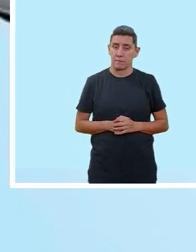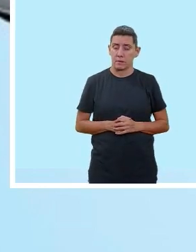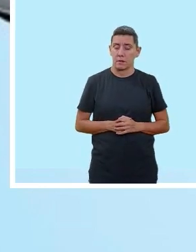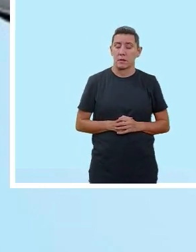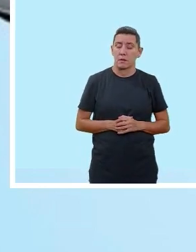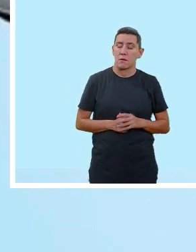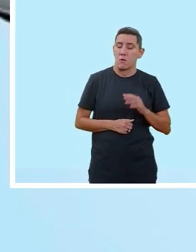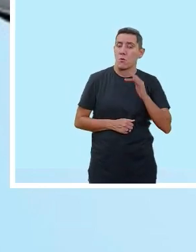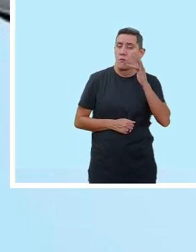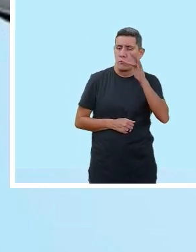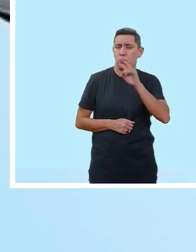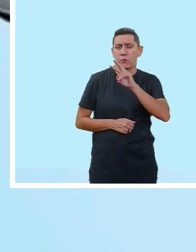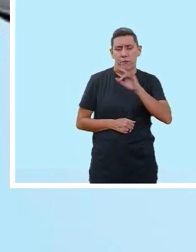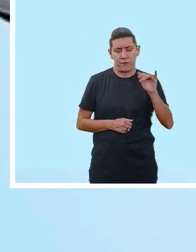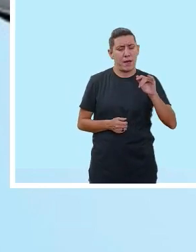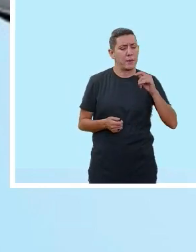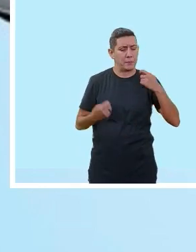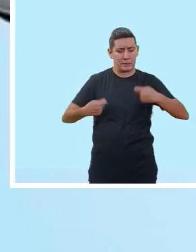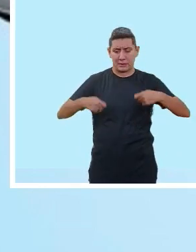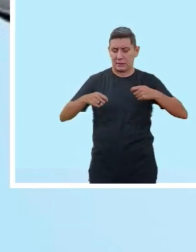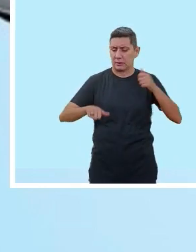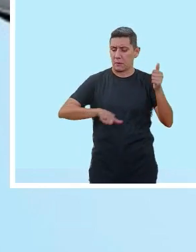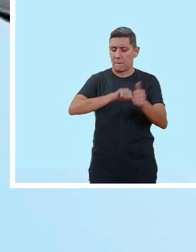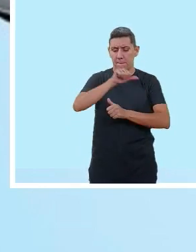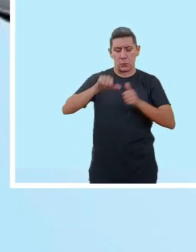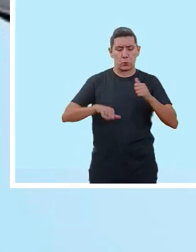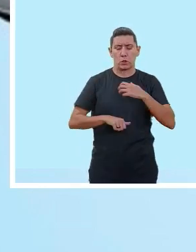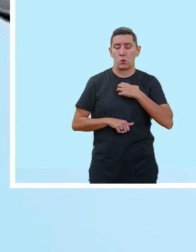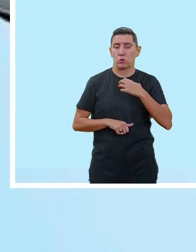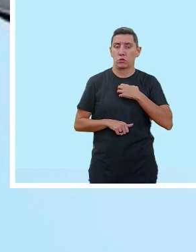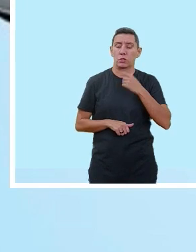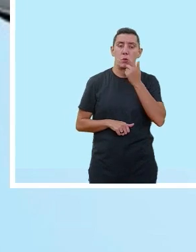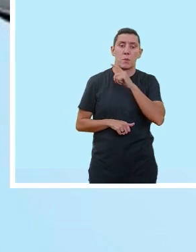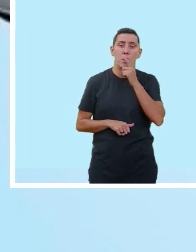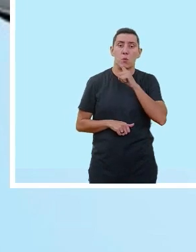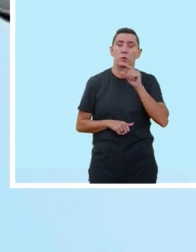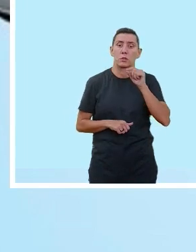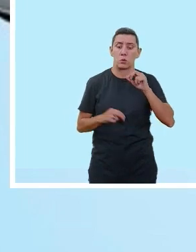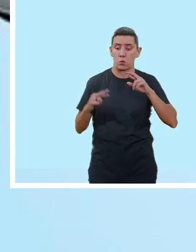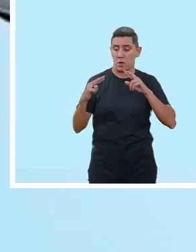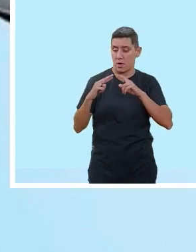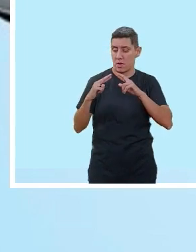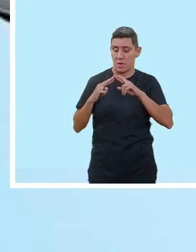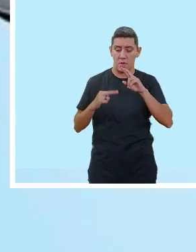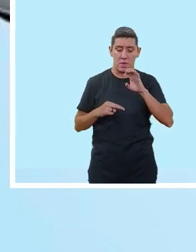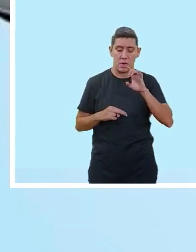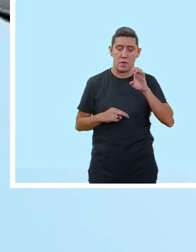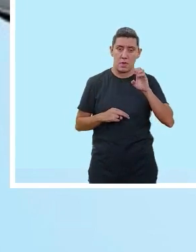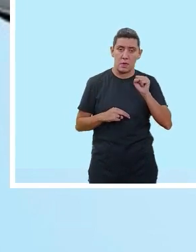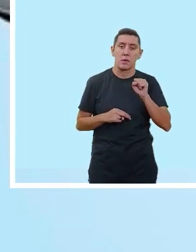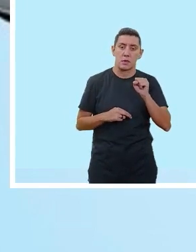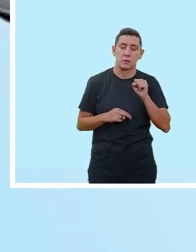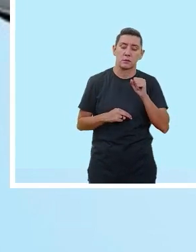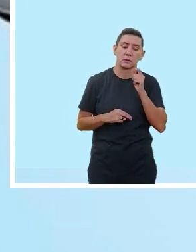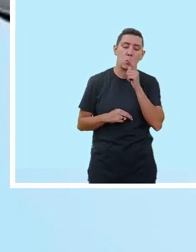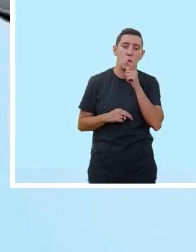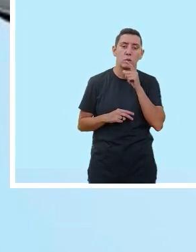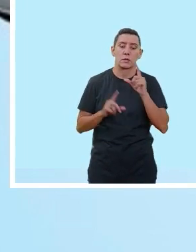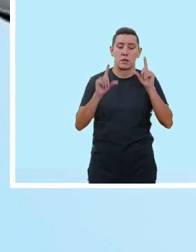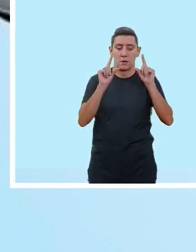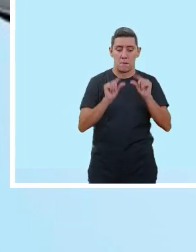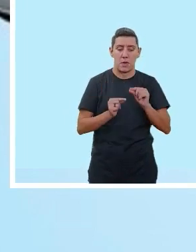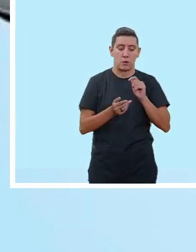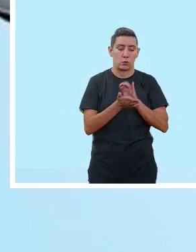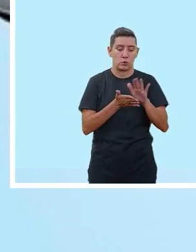migração das redes dela e vão tornar as redes muito mais eficientes e muito mais verdes em questão de consumo de energia,